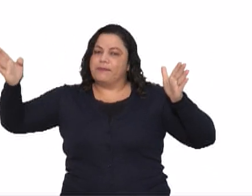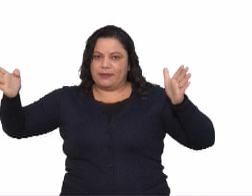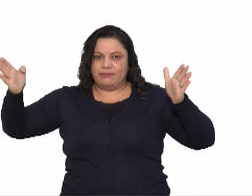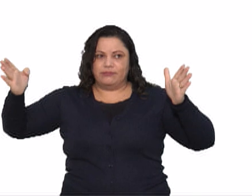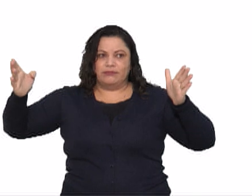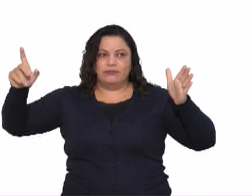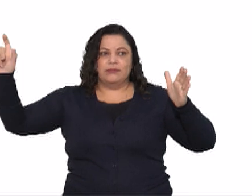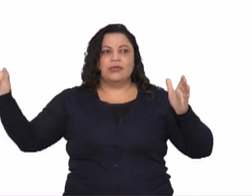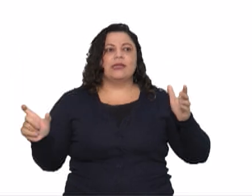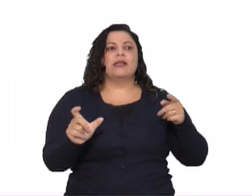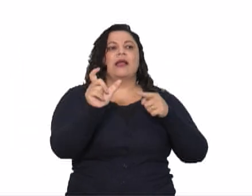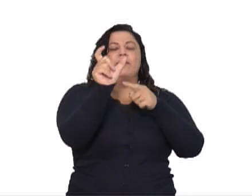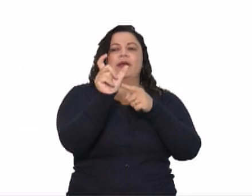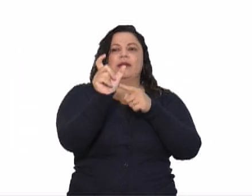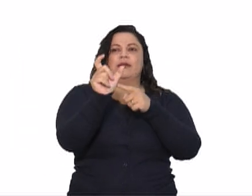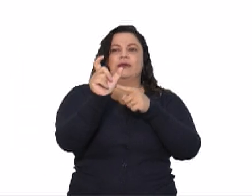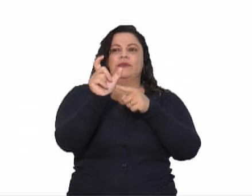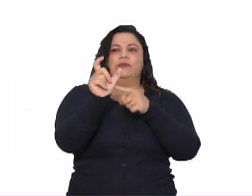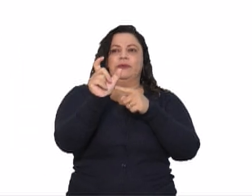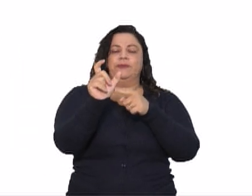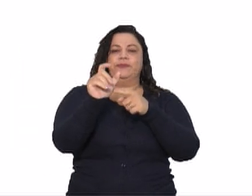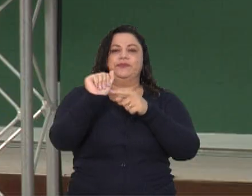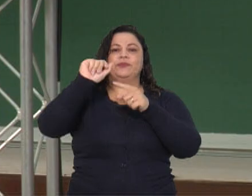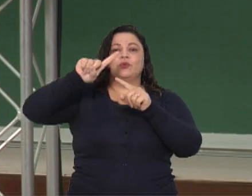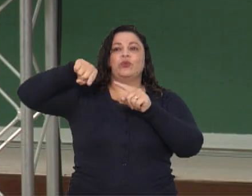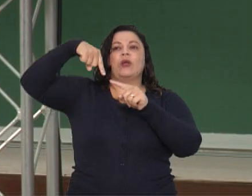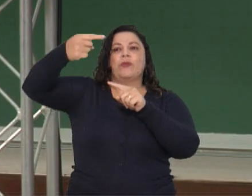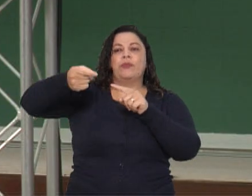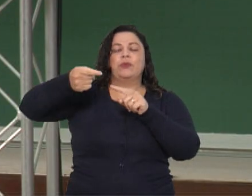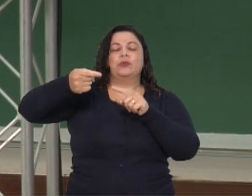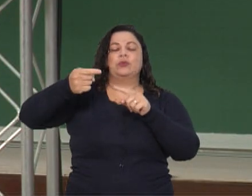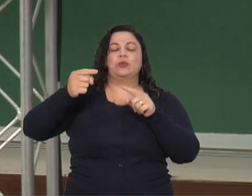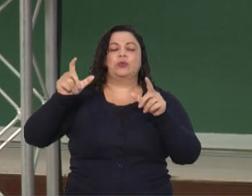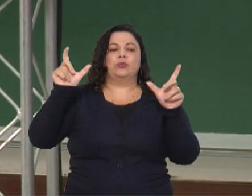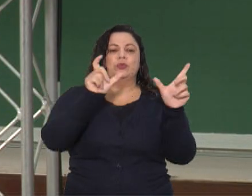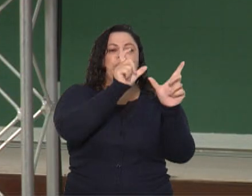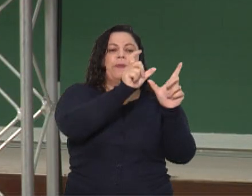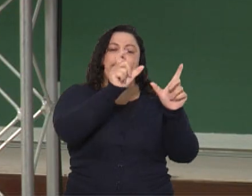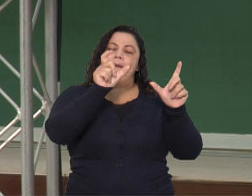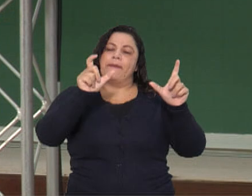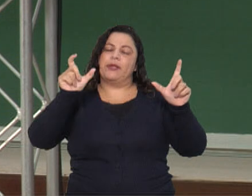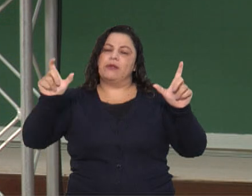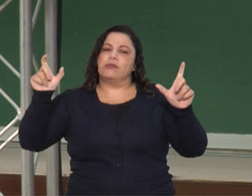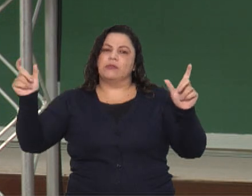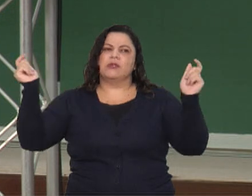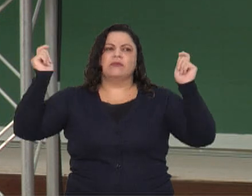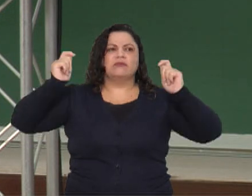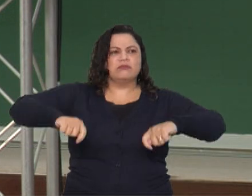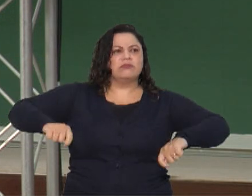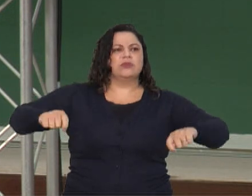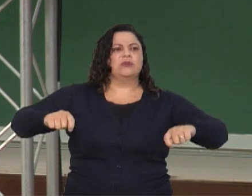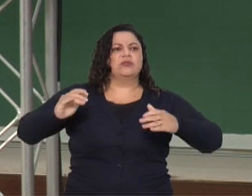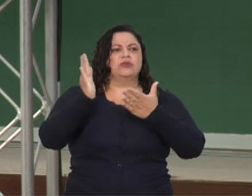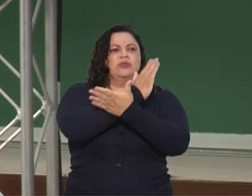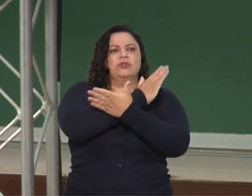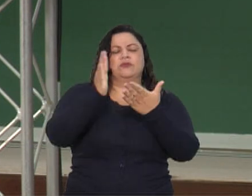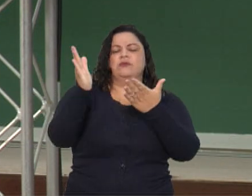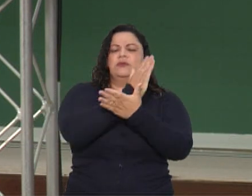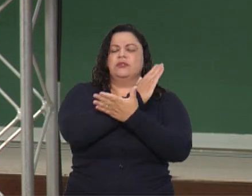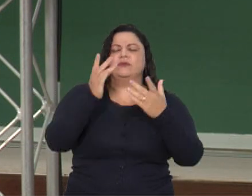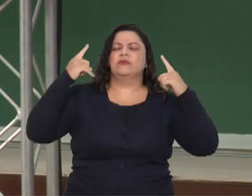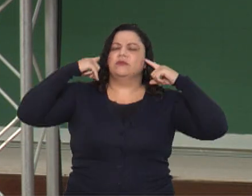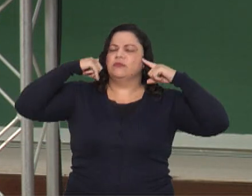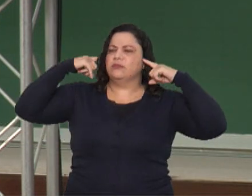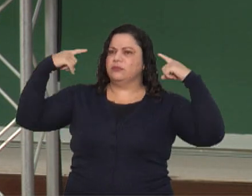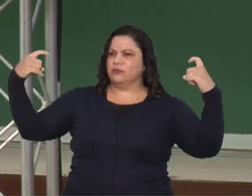sucessivos quer dizer que seja um após o outro. Então, assim, a gente pode dividir os sons em elementos